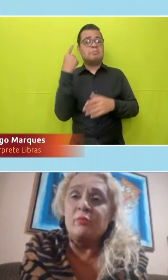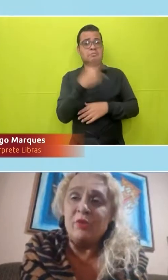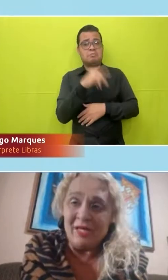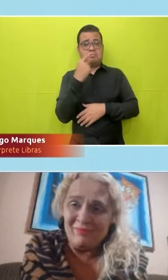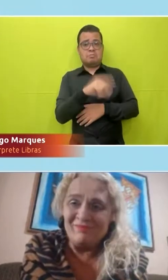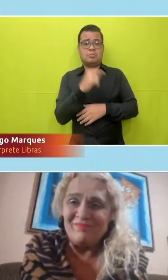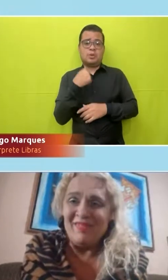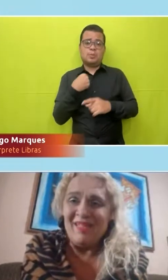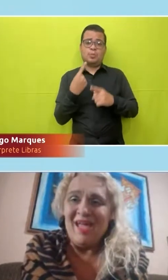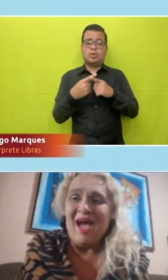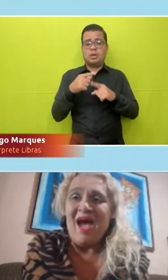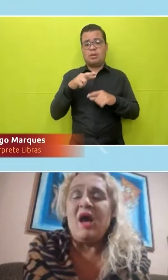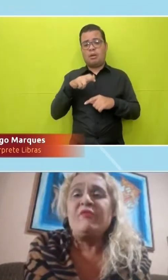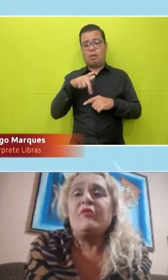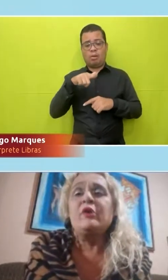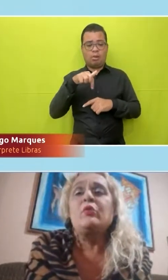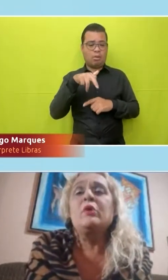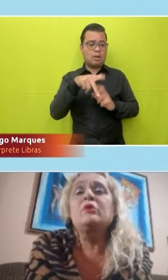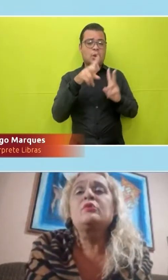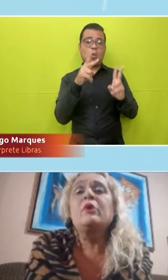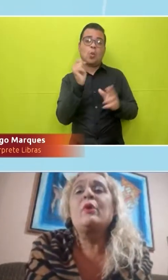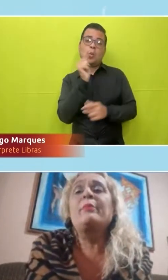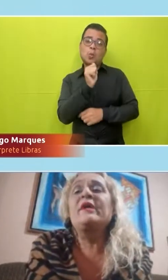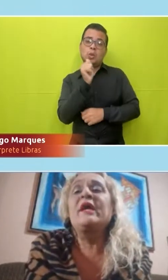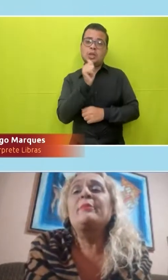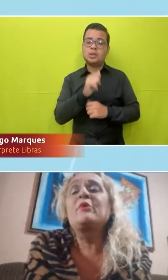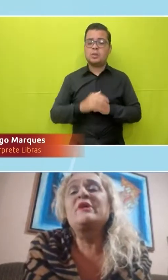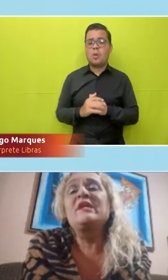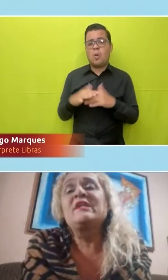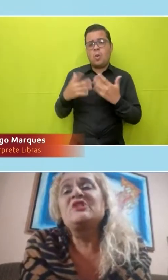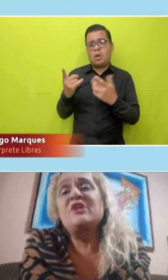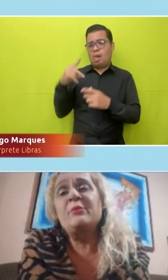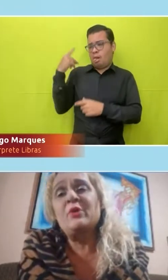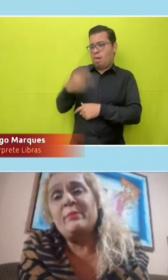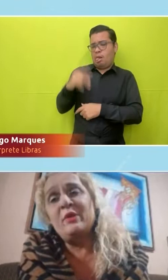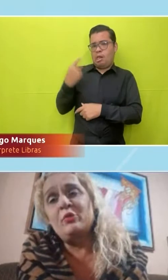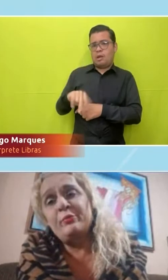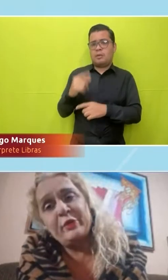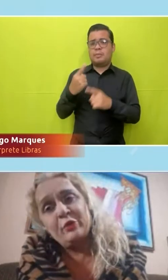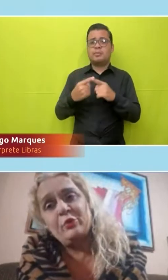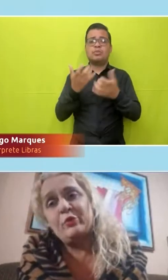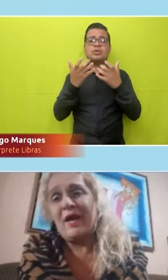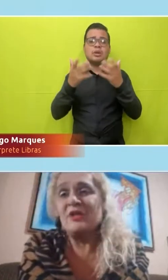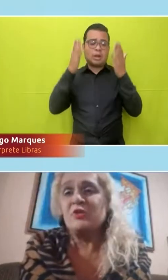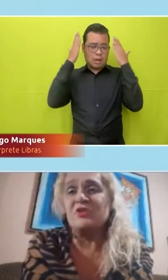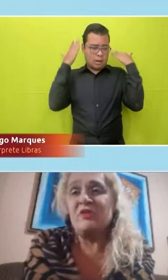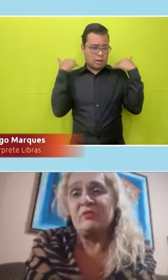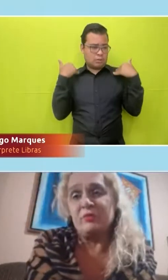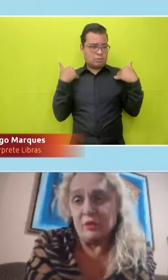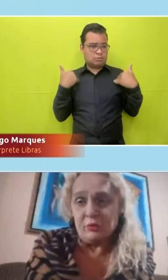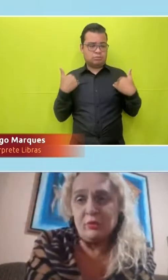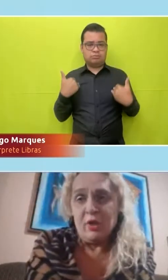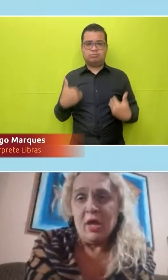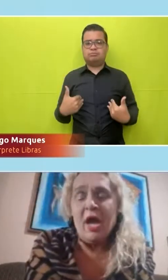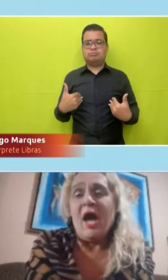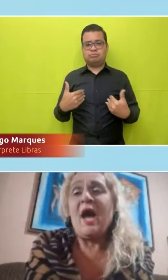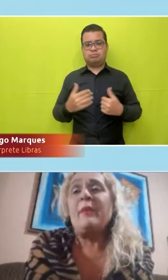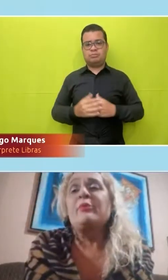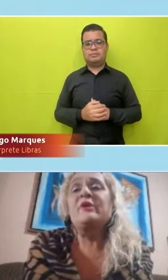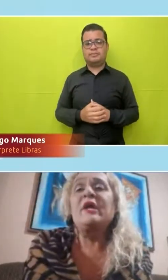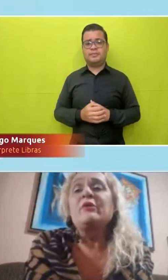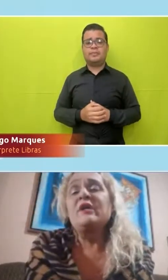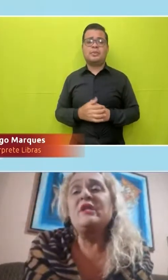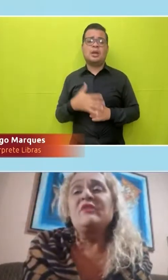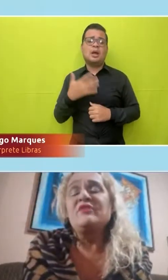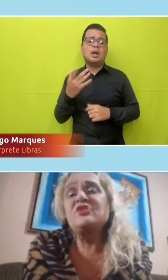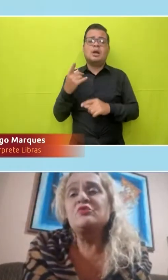como mulher. Ah, foi quando eu apanhei porque eu queria deixar meu cabelo comprido, o cacho achava bonito. Ah, porque